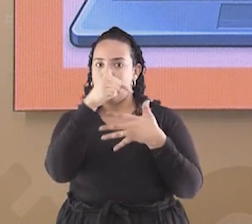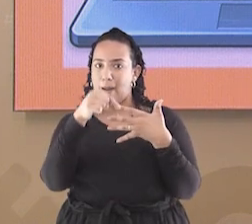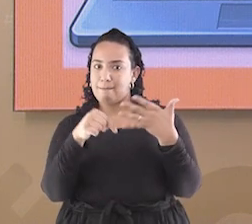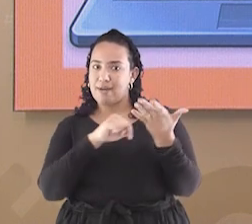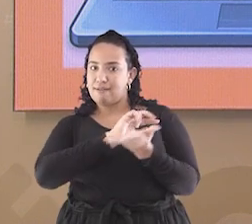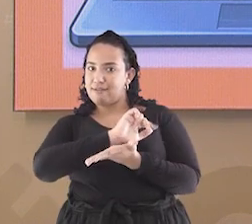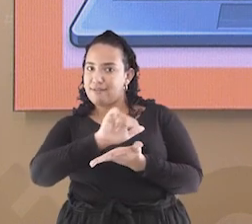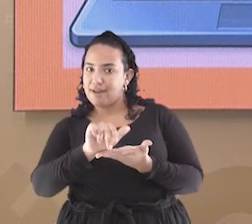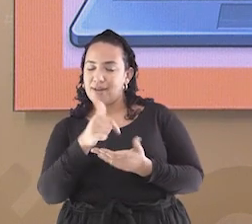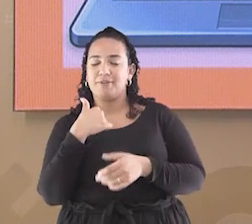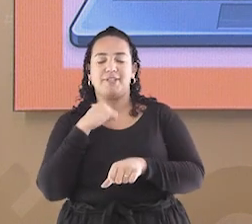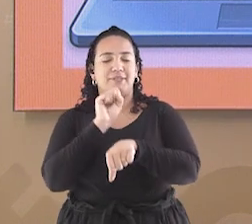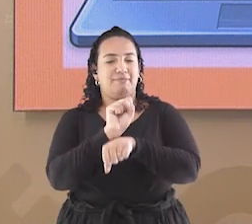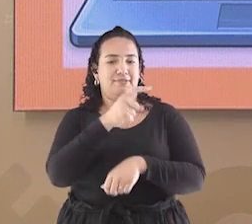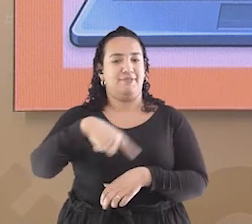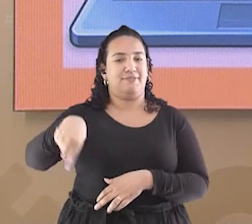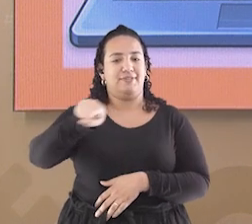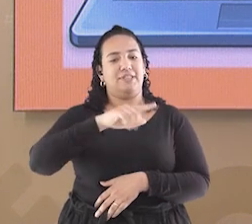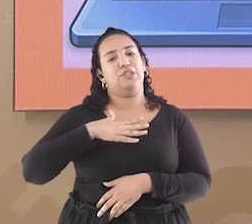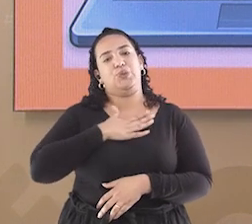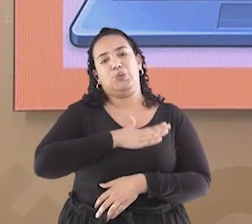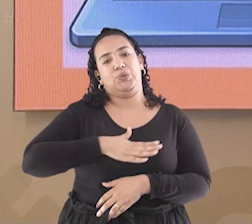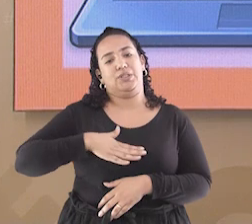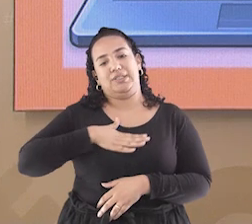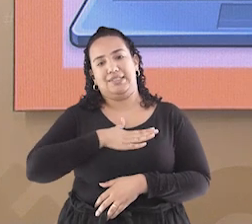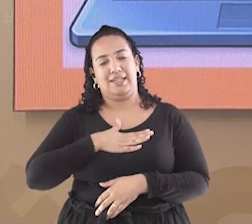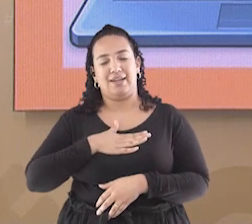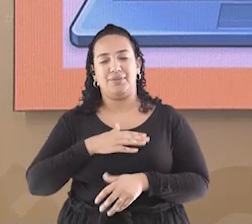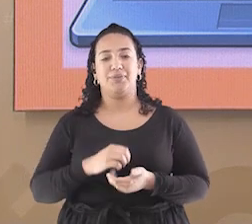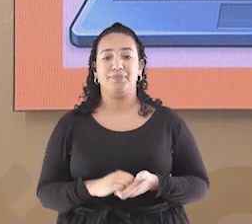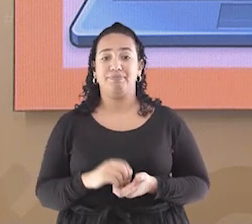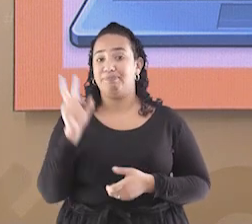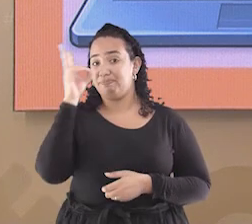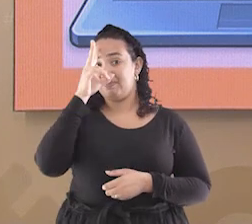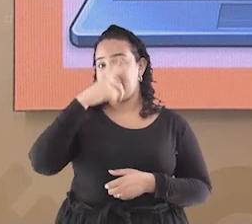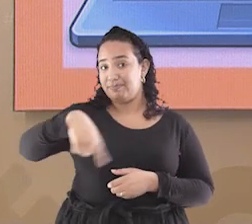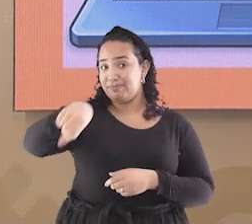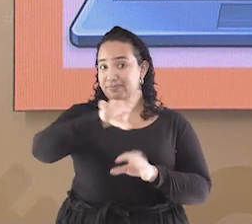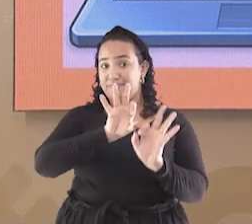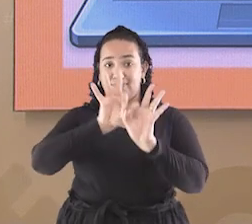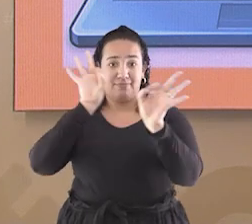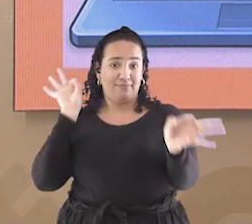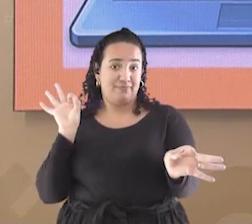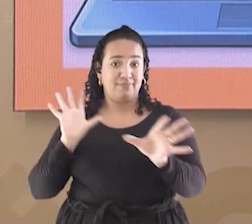coisa. Eu espero que vocês tenham gostado de viajar comigo pelos estados nacionais.